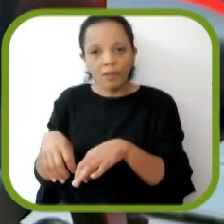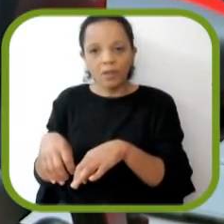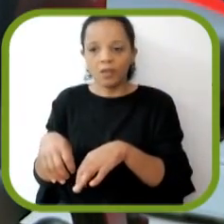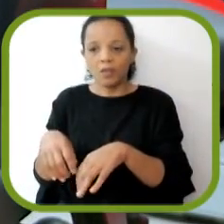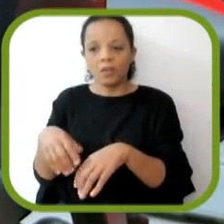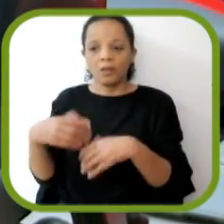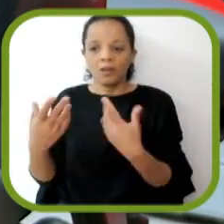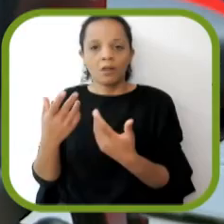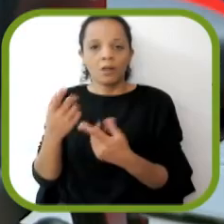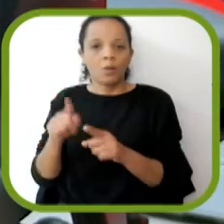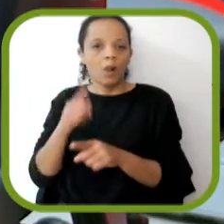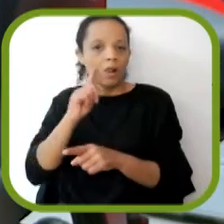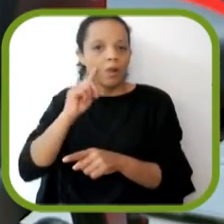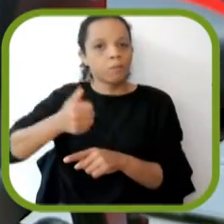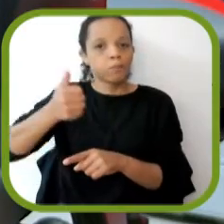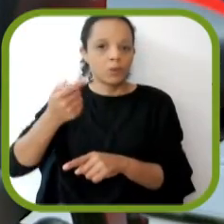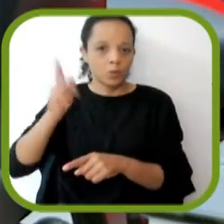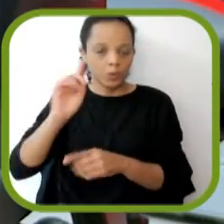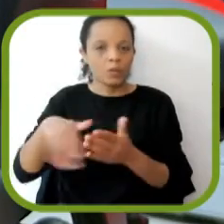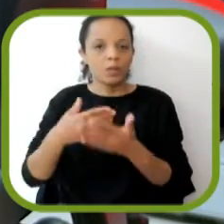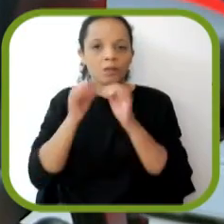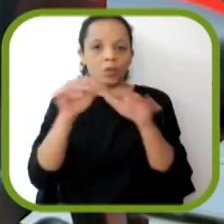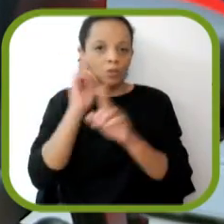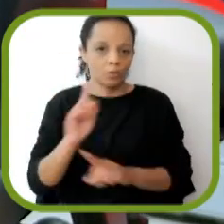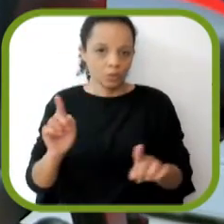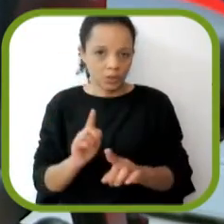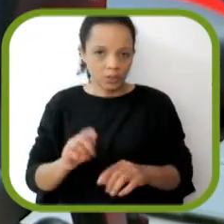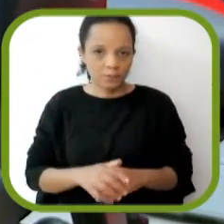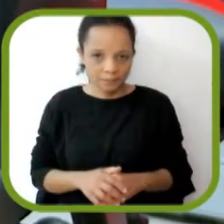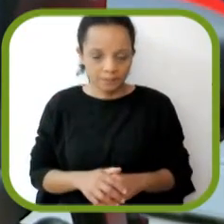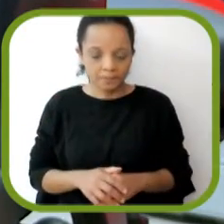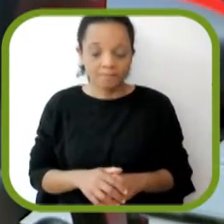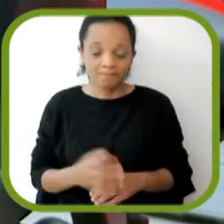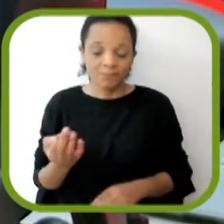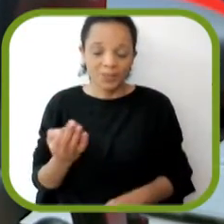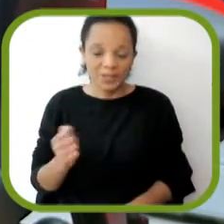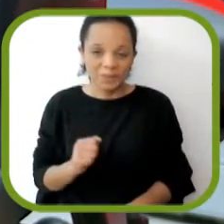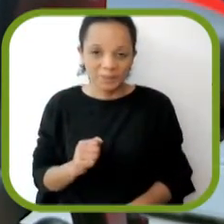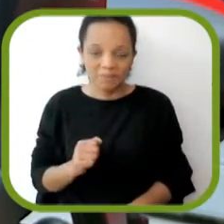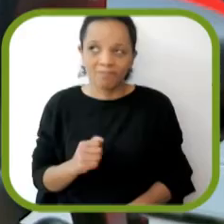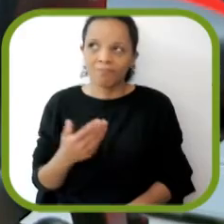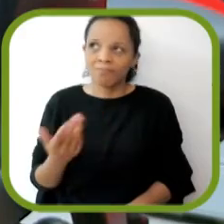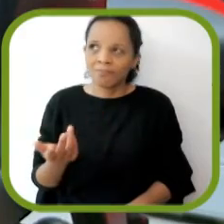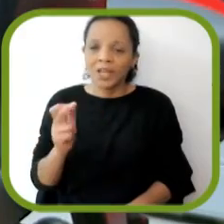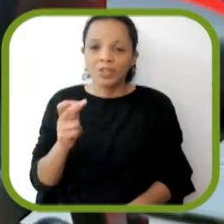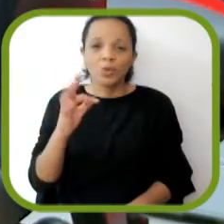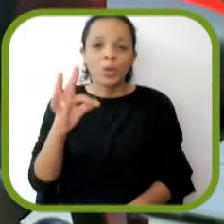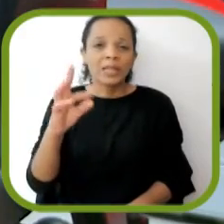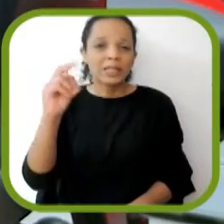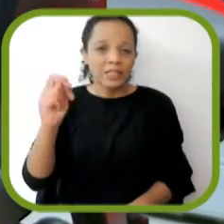de ser o veículo fundamental para a divulgação de música. Pois é.